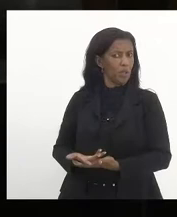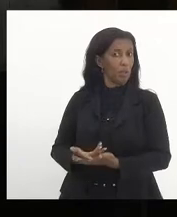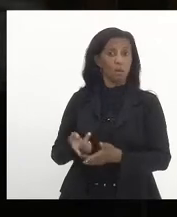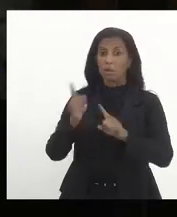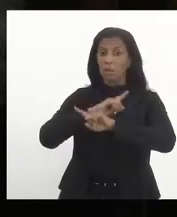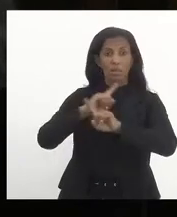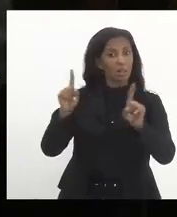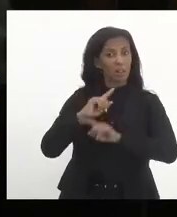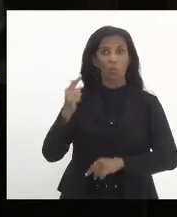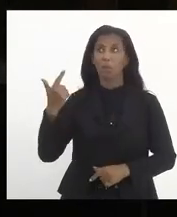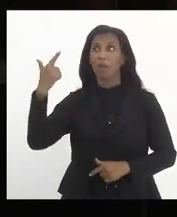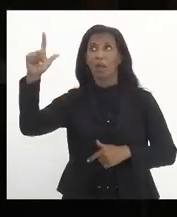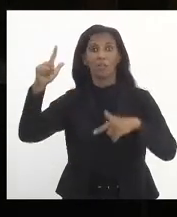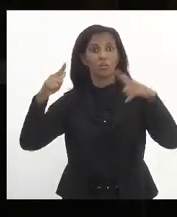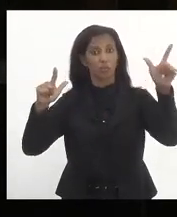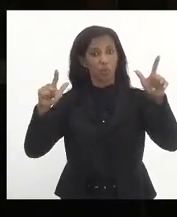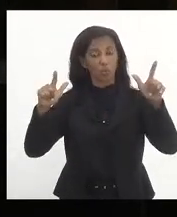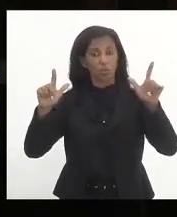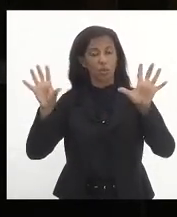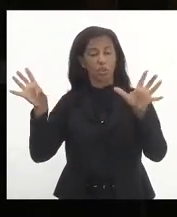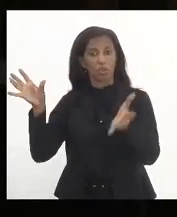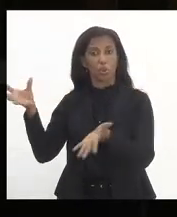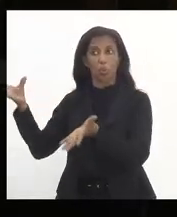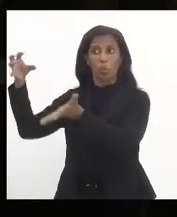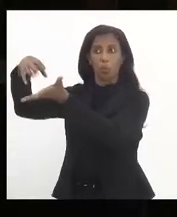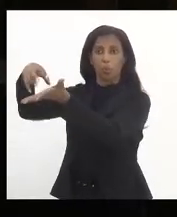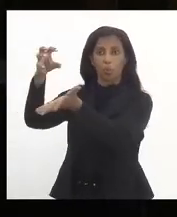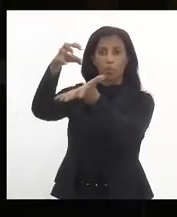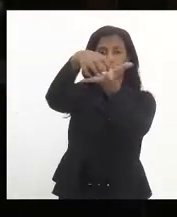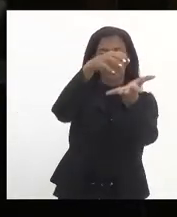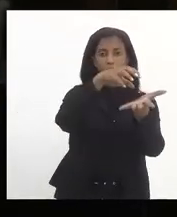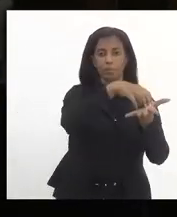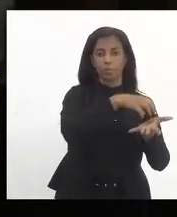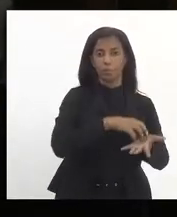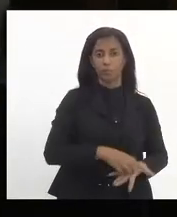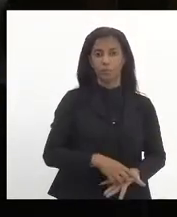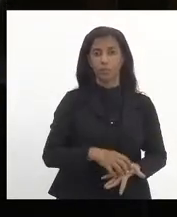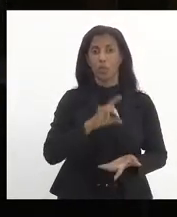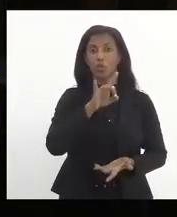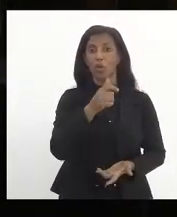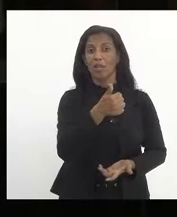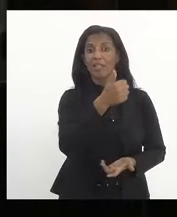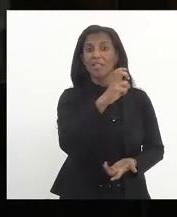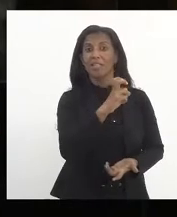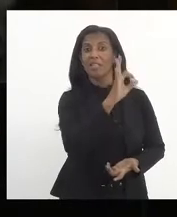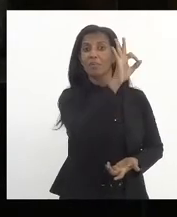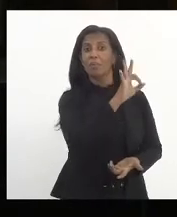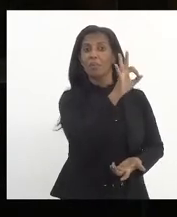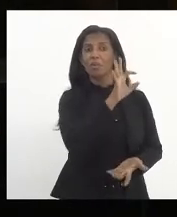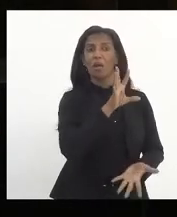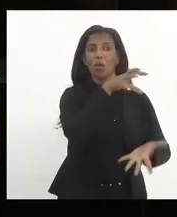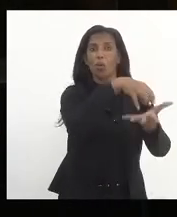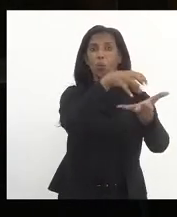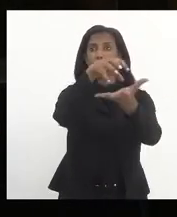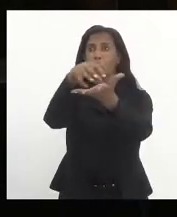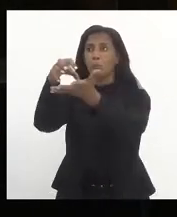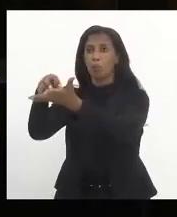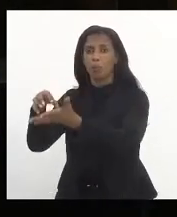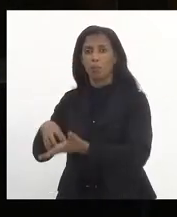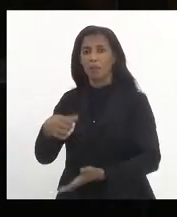outras unidades da federação, quiçá, participam com outros 15%.